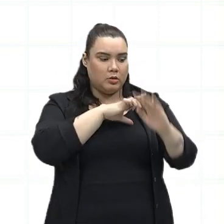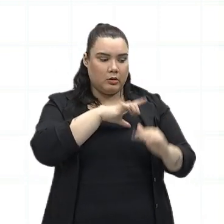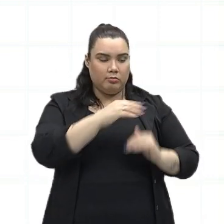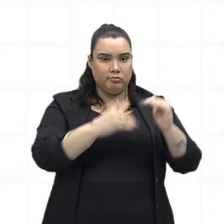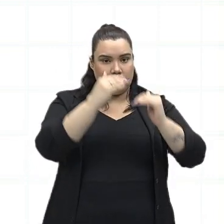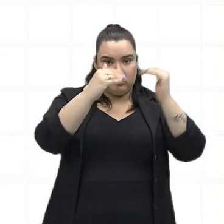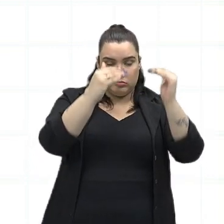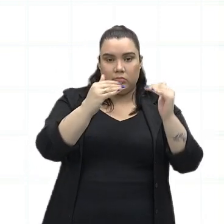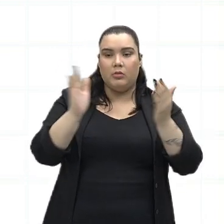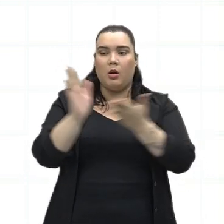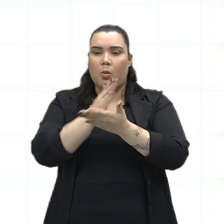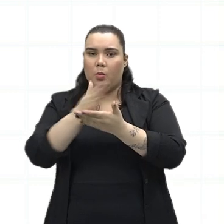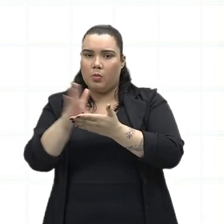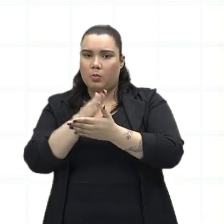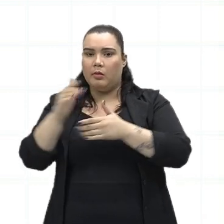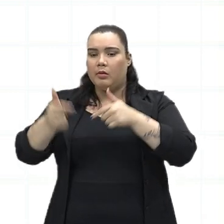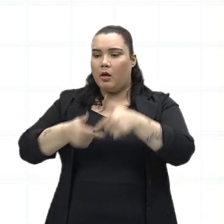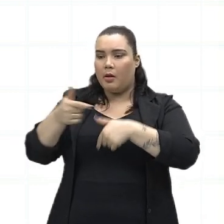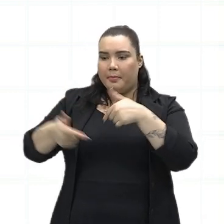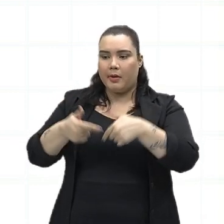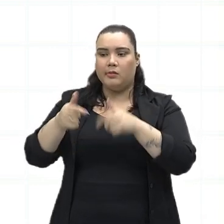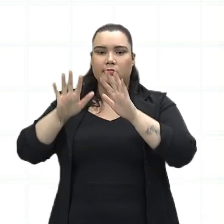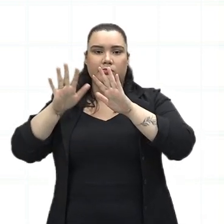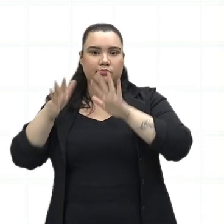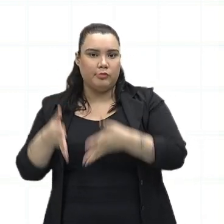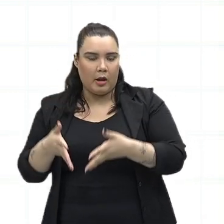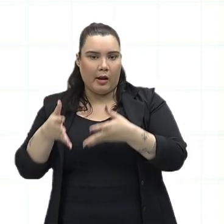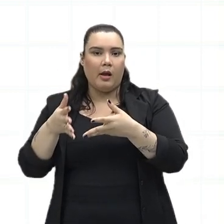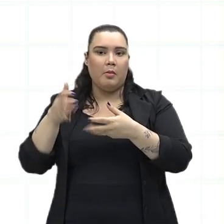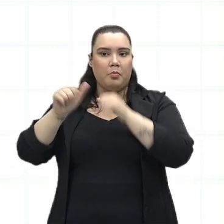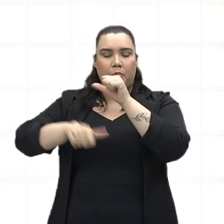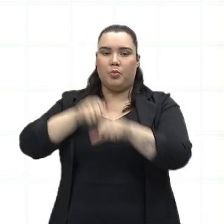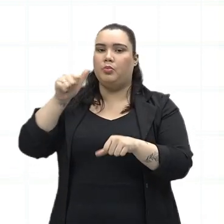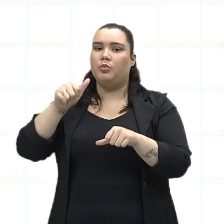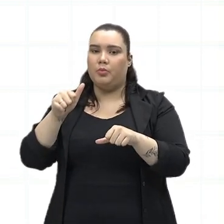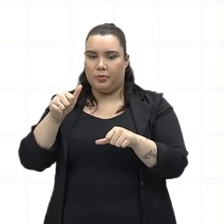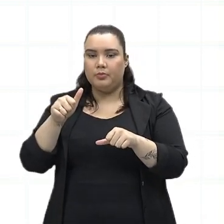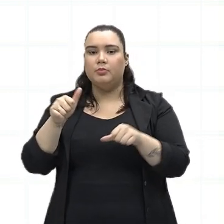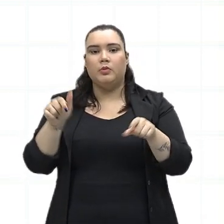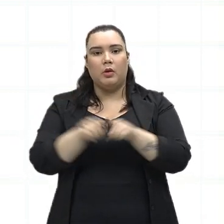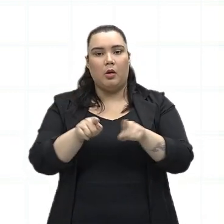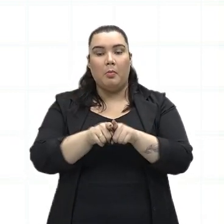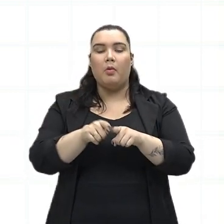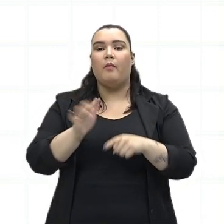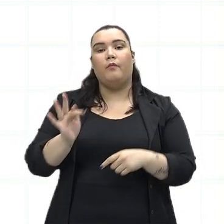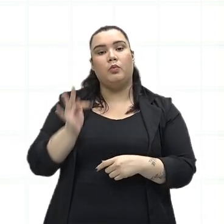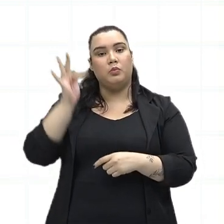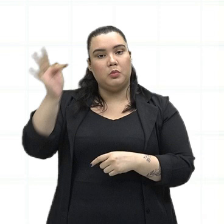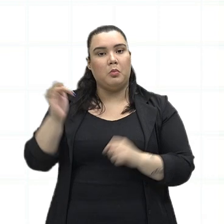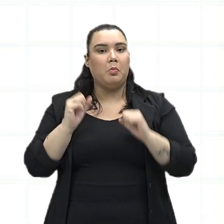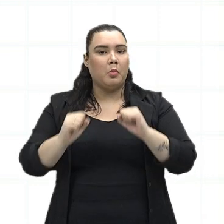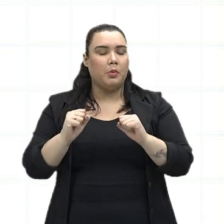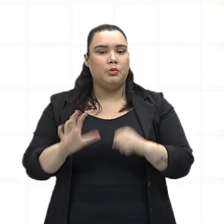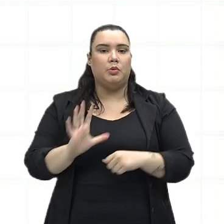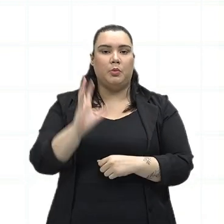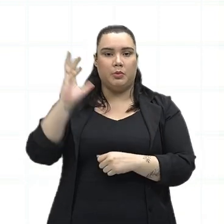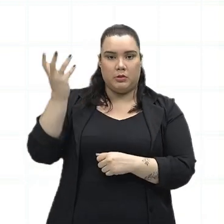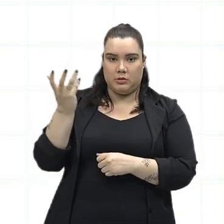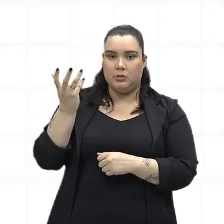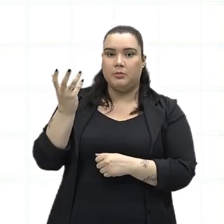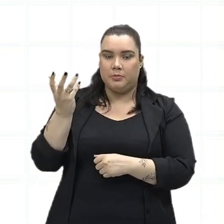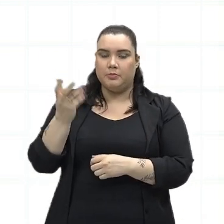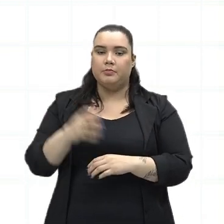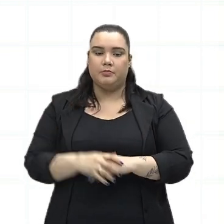mais, algumas profissões já deixaram de existir mesmo, e tem outras que também deixarão de existir. Isso é